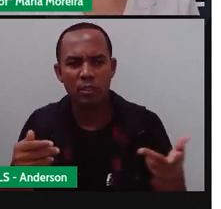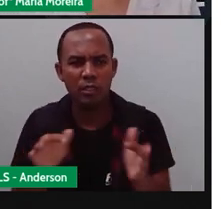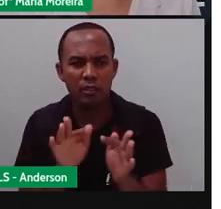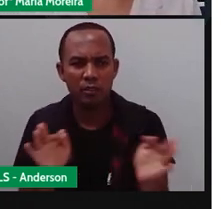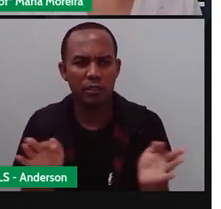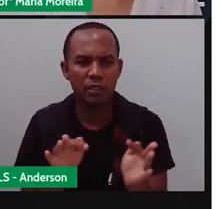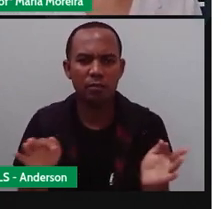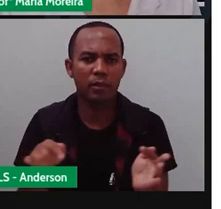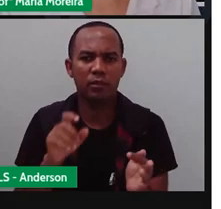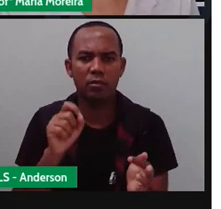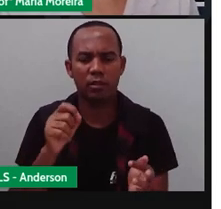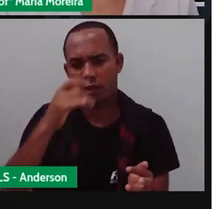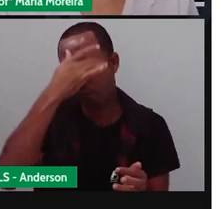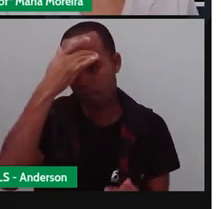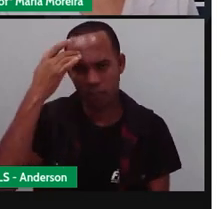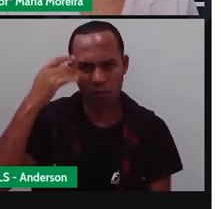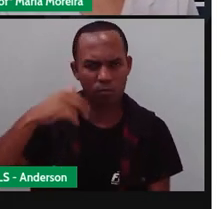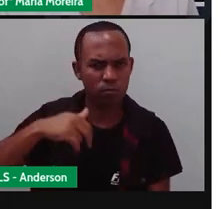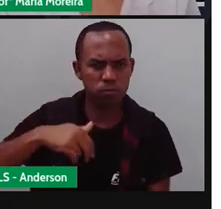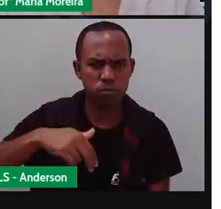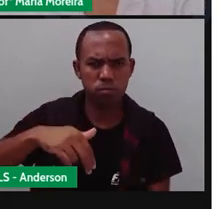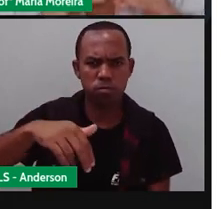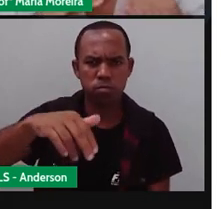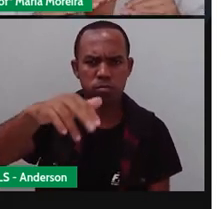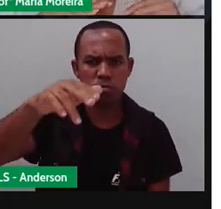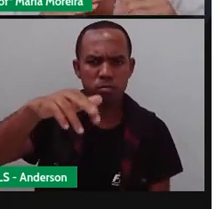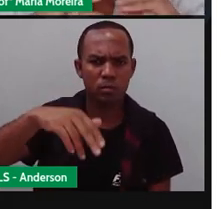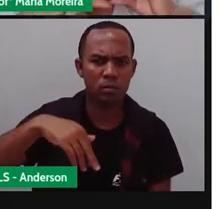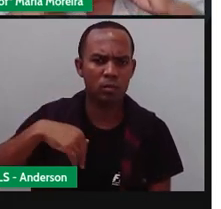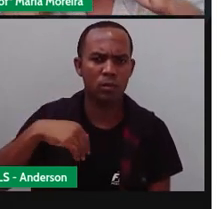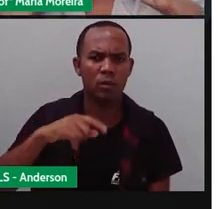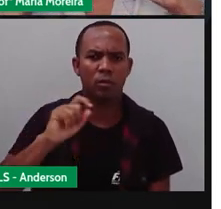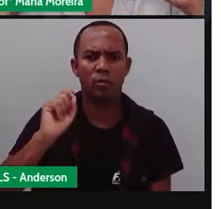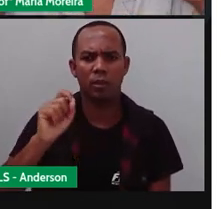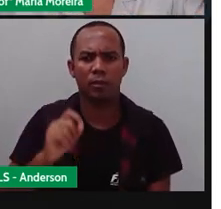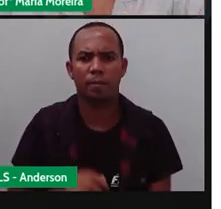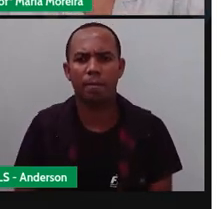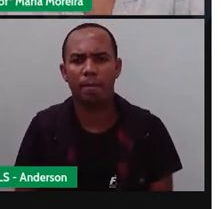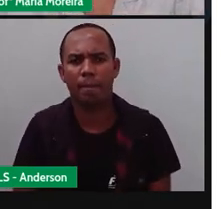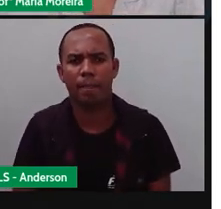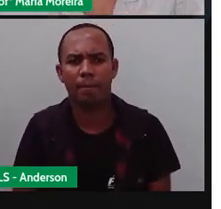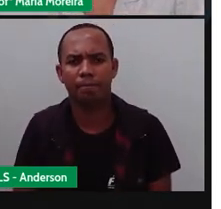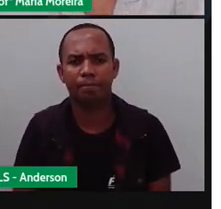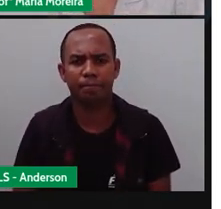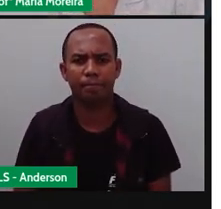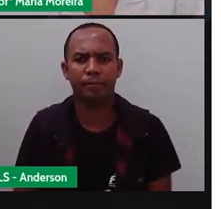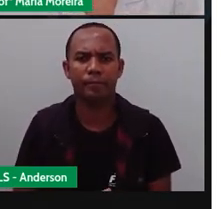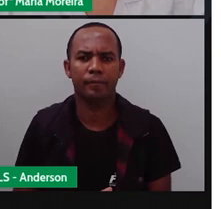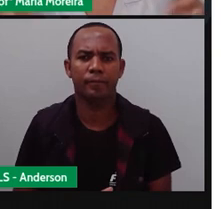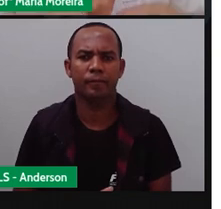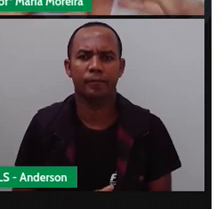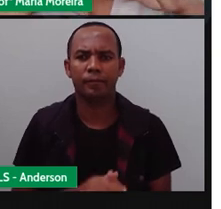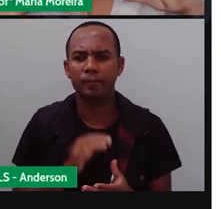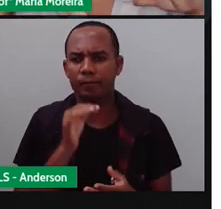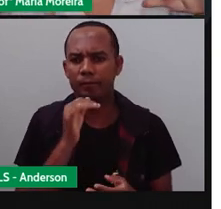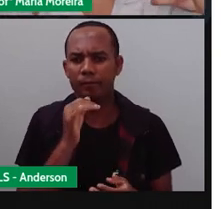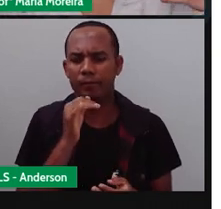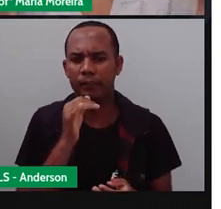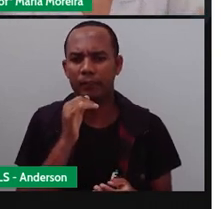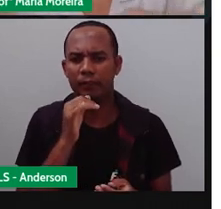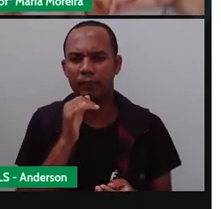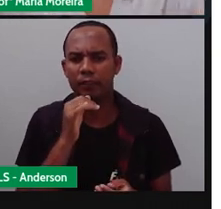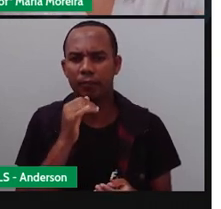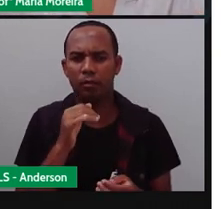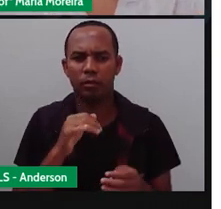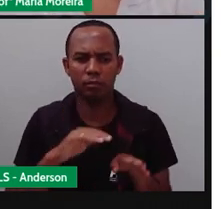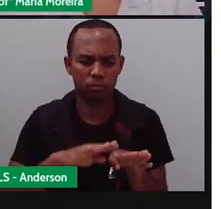ao deslocamento de pessoas eu sou seja as plantas era o que o menores eram que